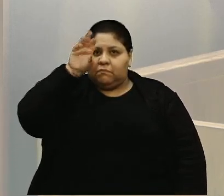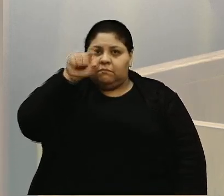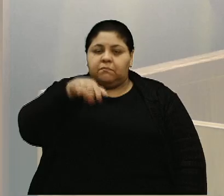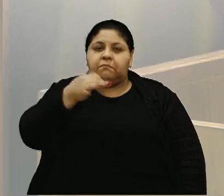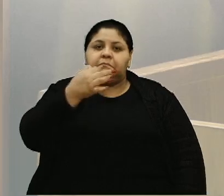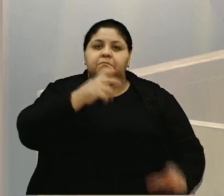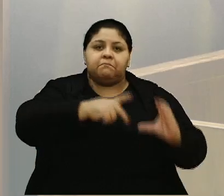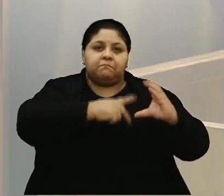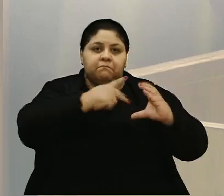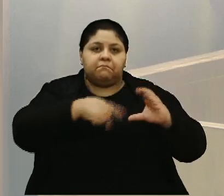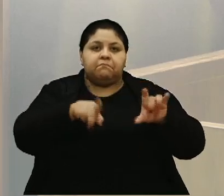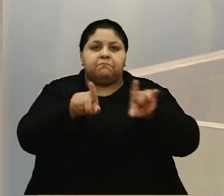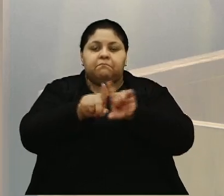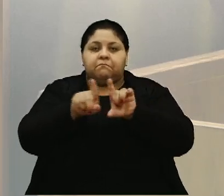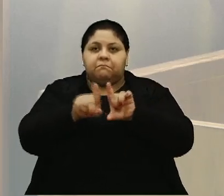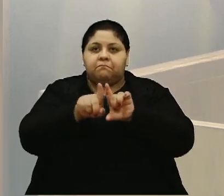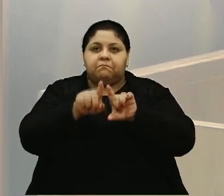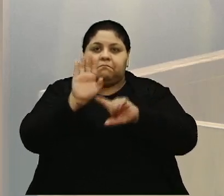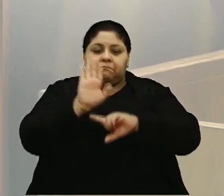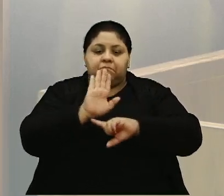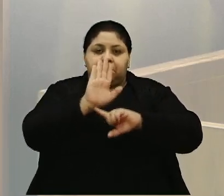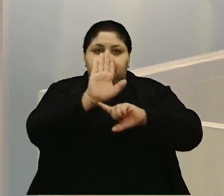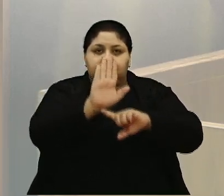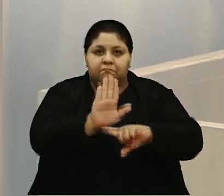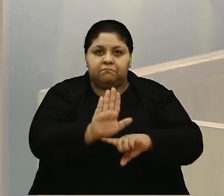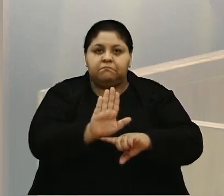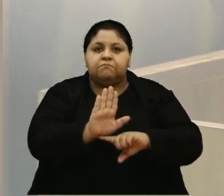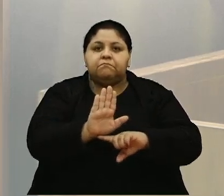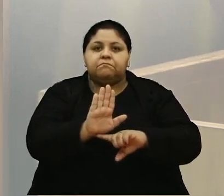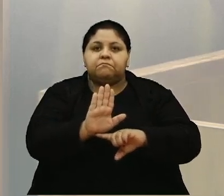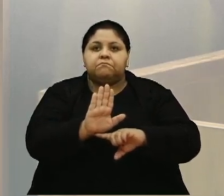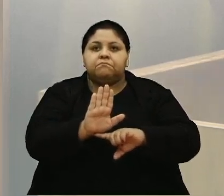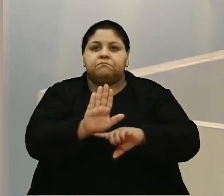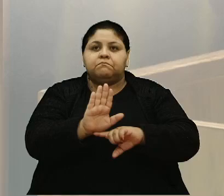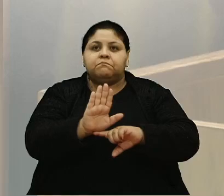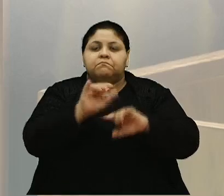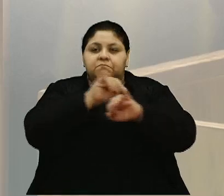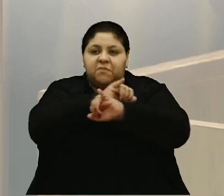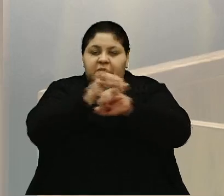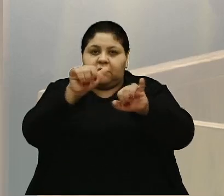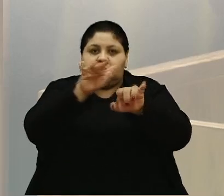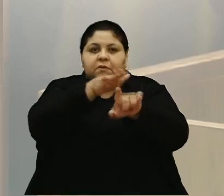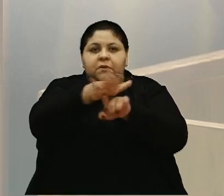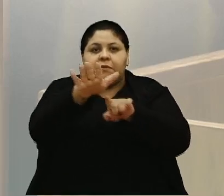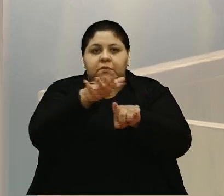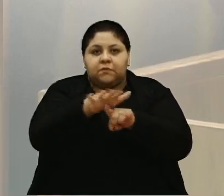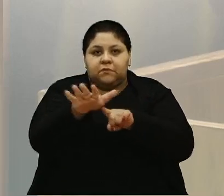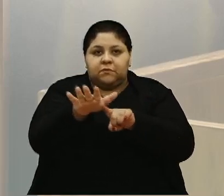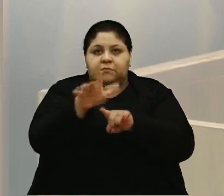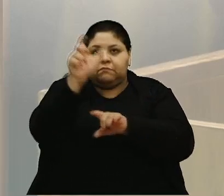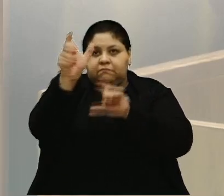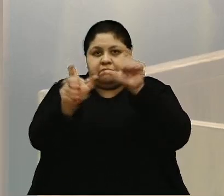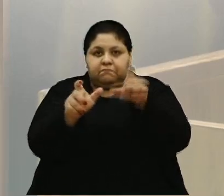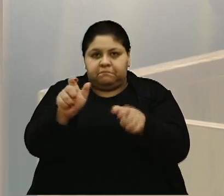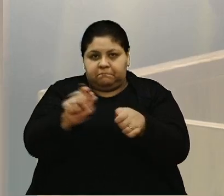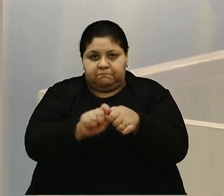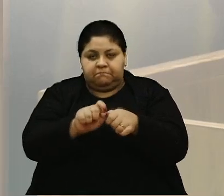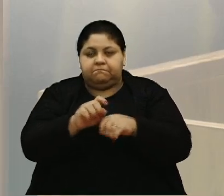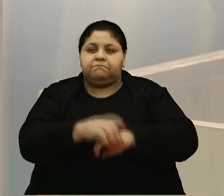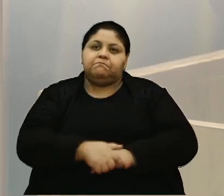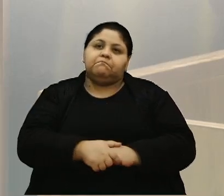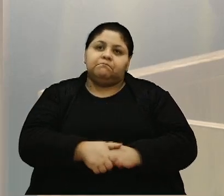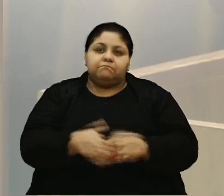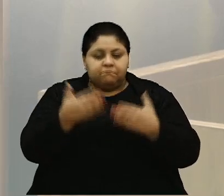que nós também tanto auxilia aqui, levando a nossa demanda aí para as pessoas fazer.